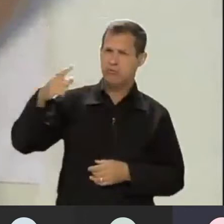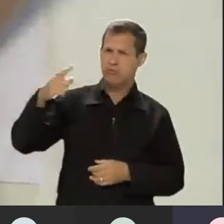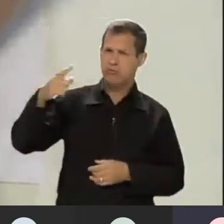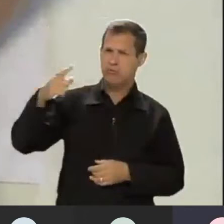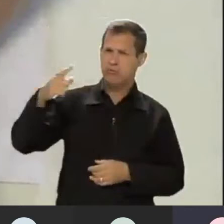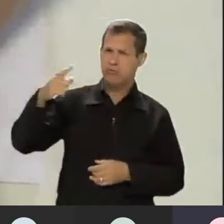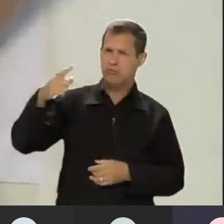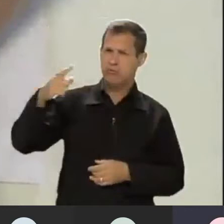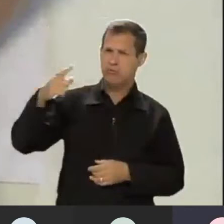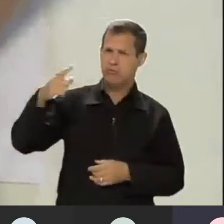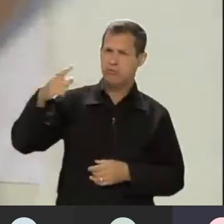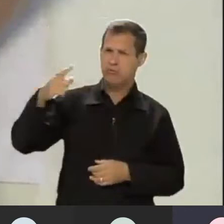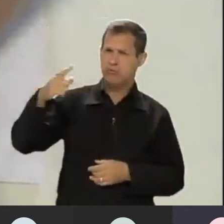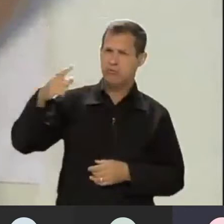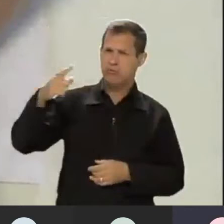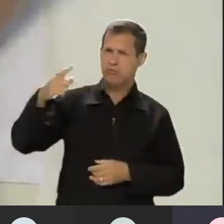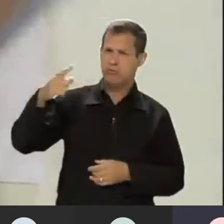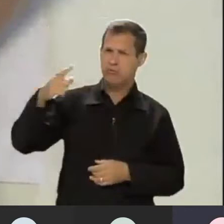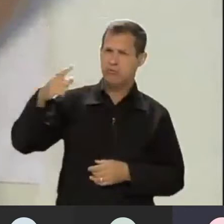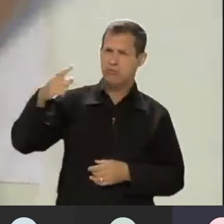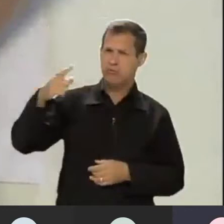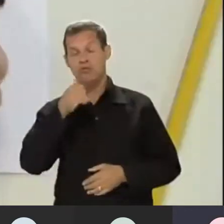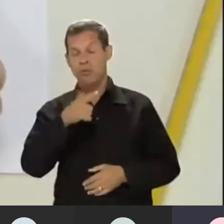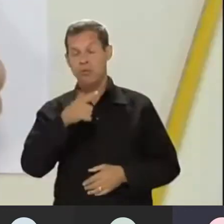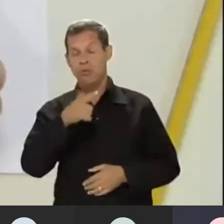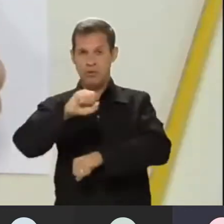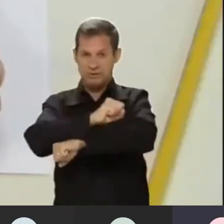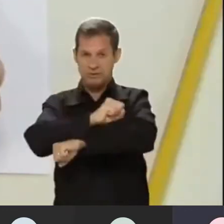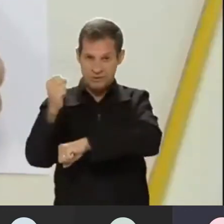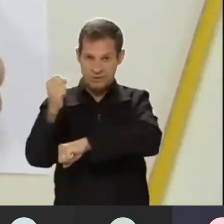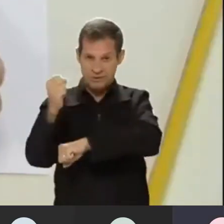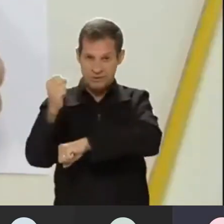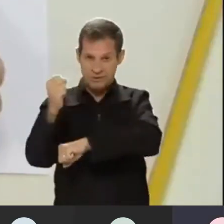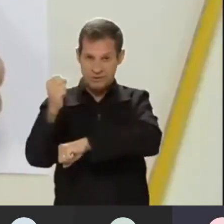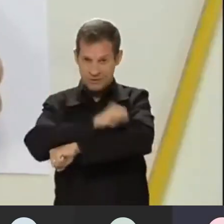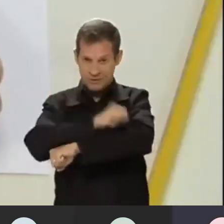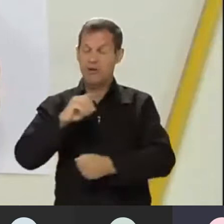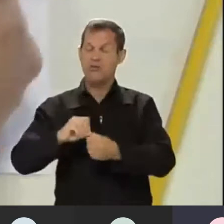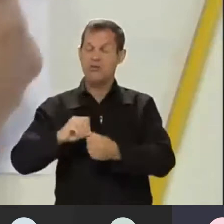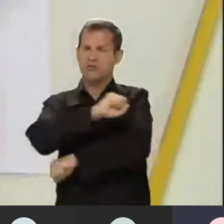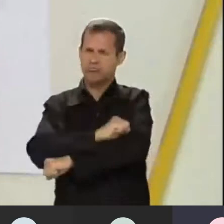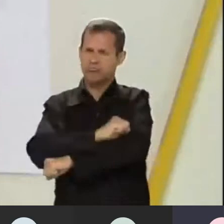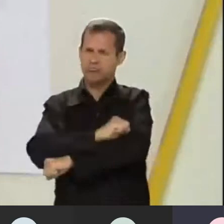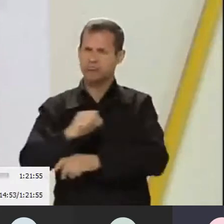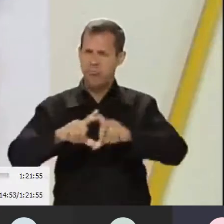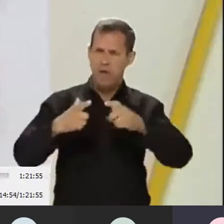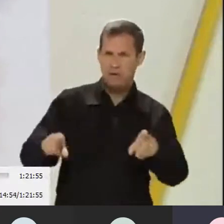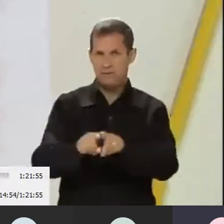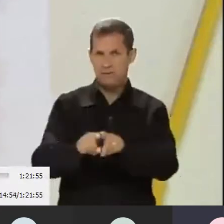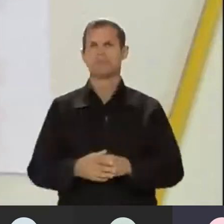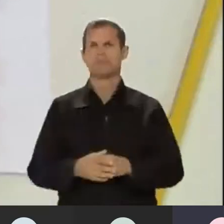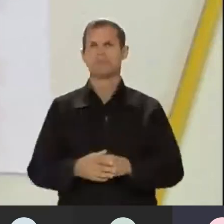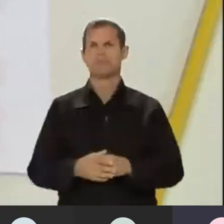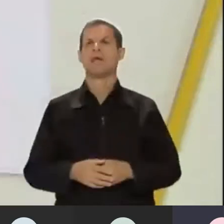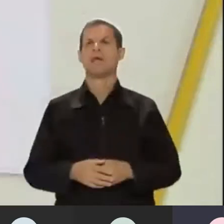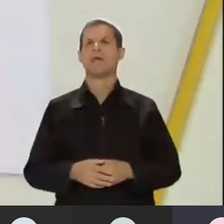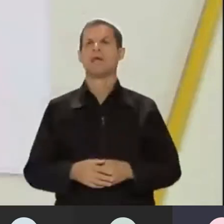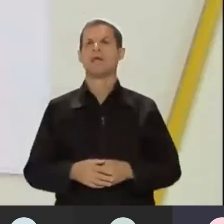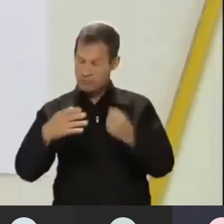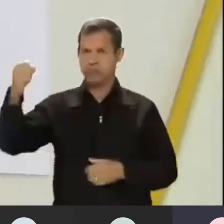modificar esse meu projeto, abrir, por exemplo, uma outra janela aqui, ou fazer uma janela mais ampla, aqui também,